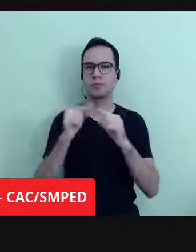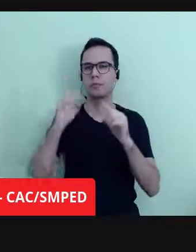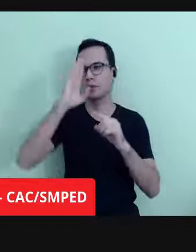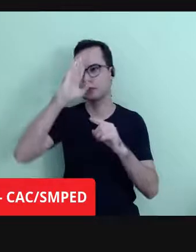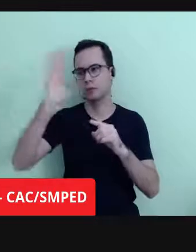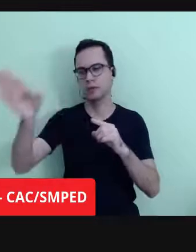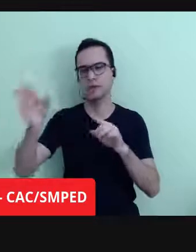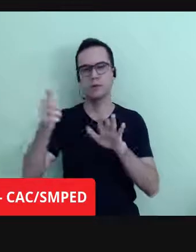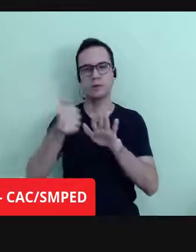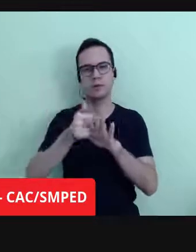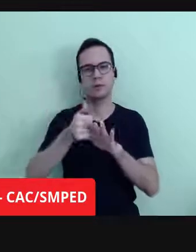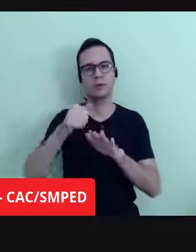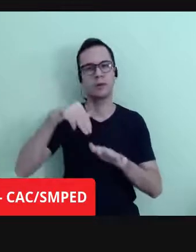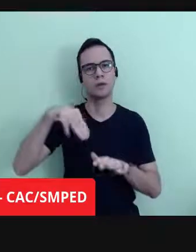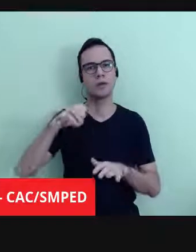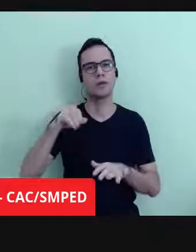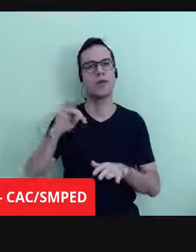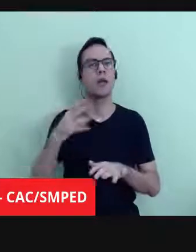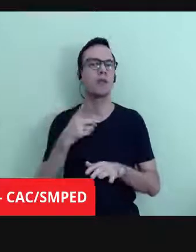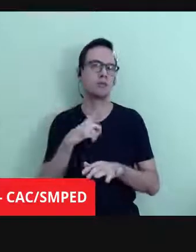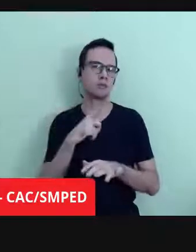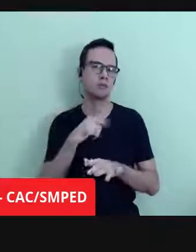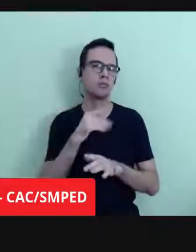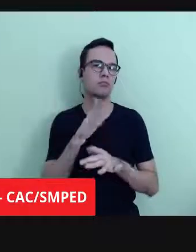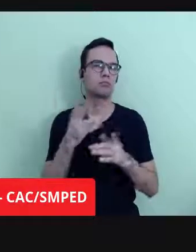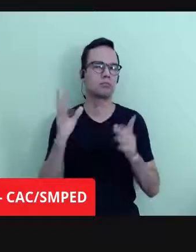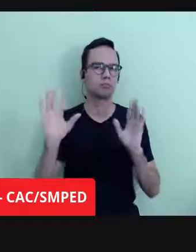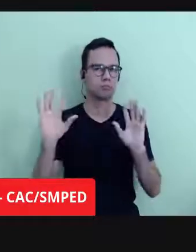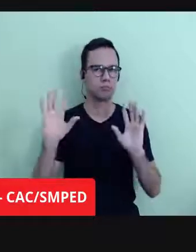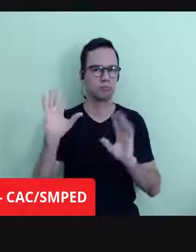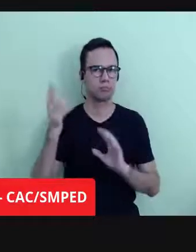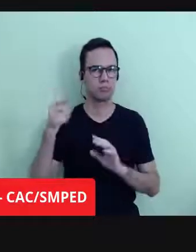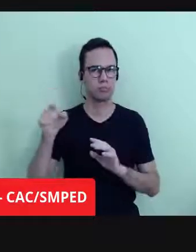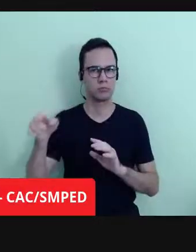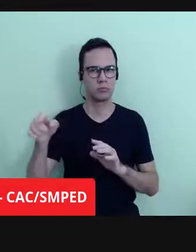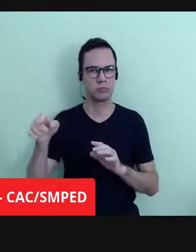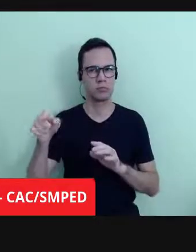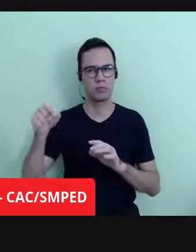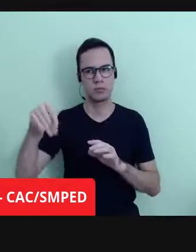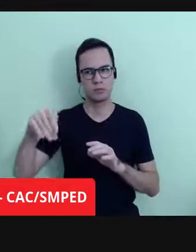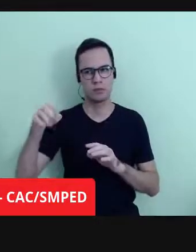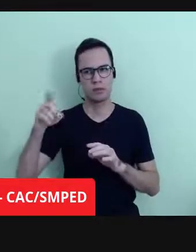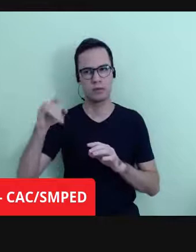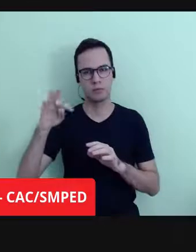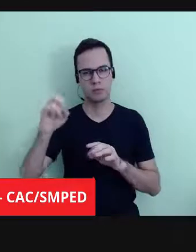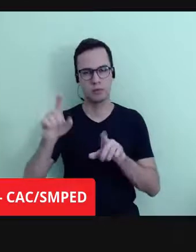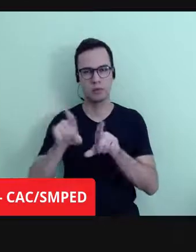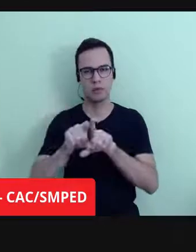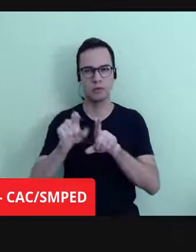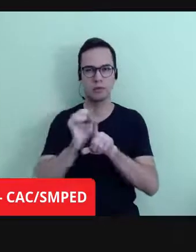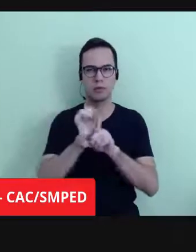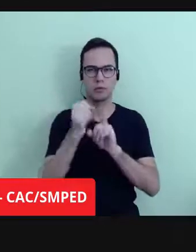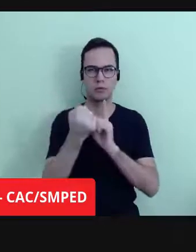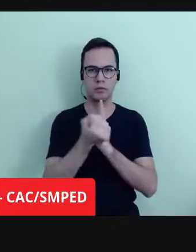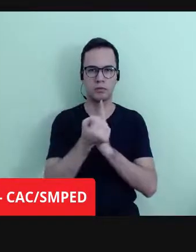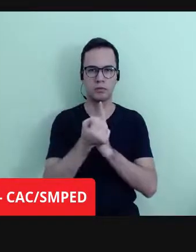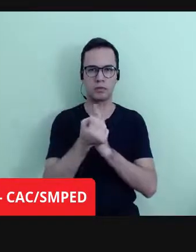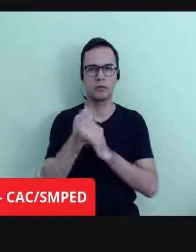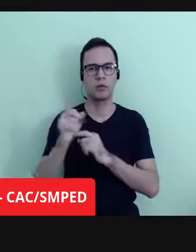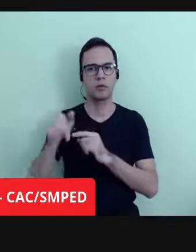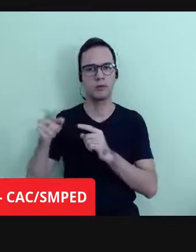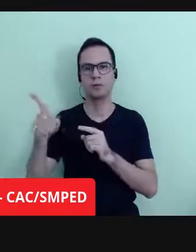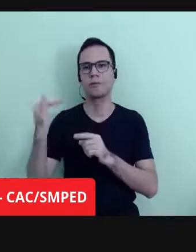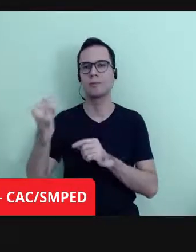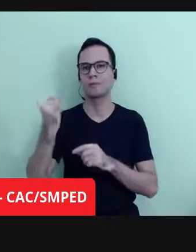modelo médico, né? Nós temos uma dicotomia, uma distinção entre modelo médico e modelo social, né? O modelo médico, que é